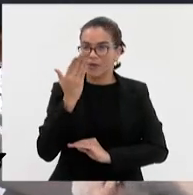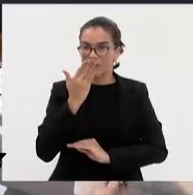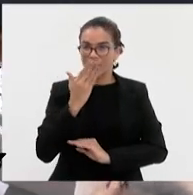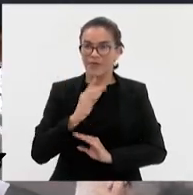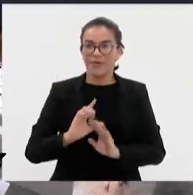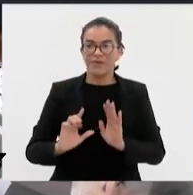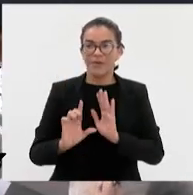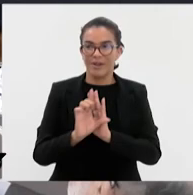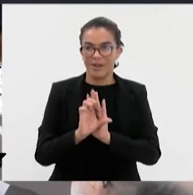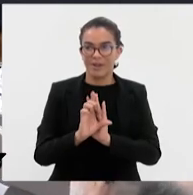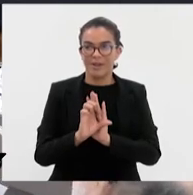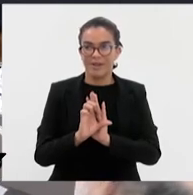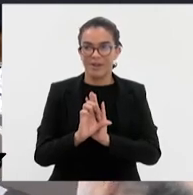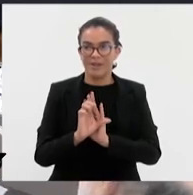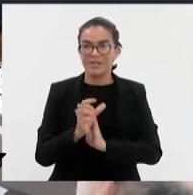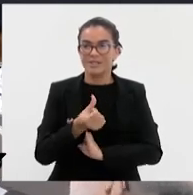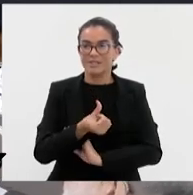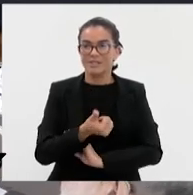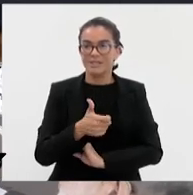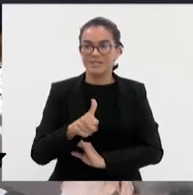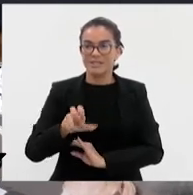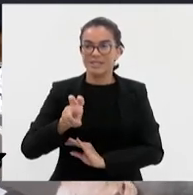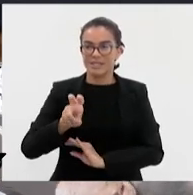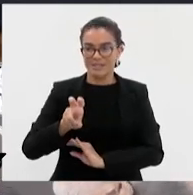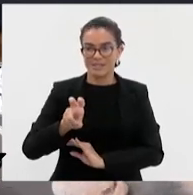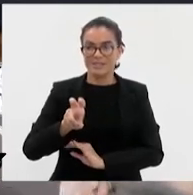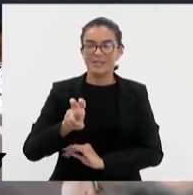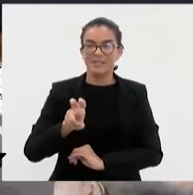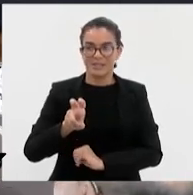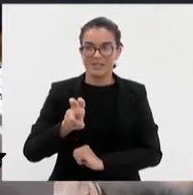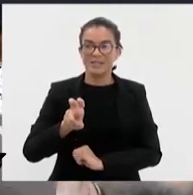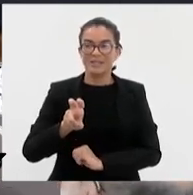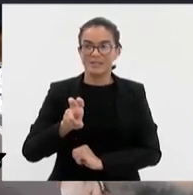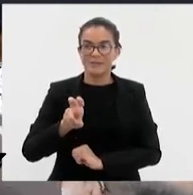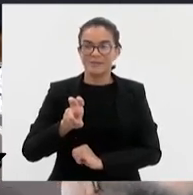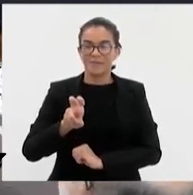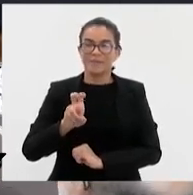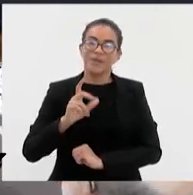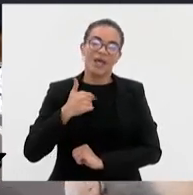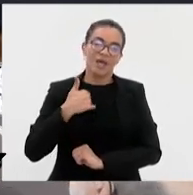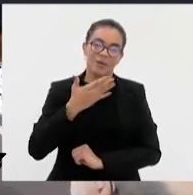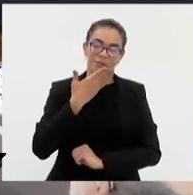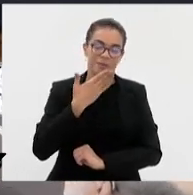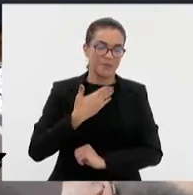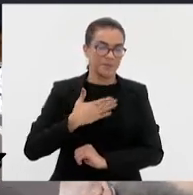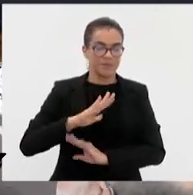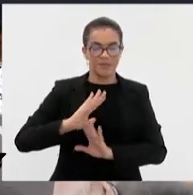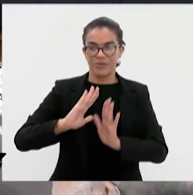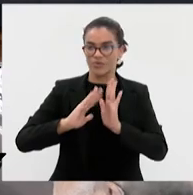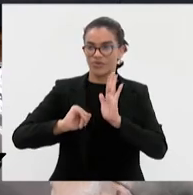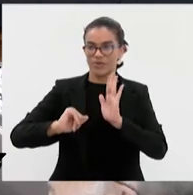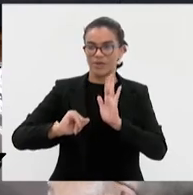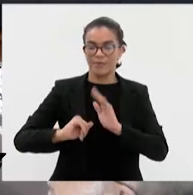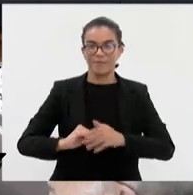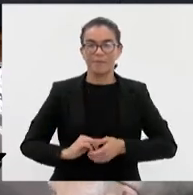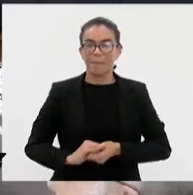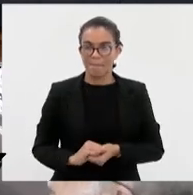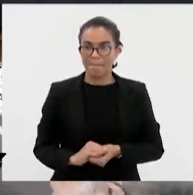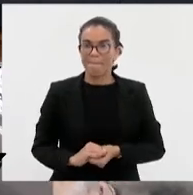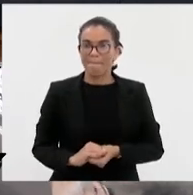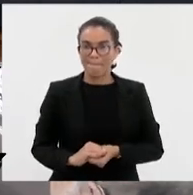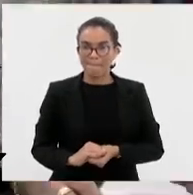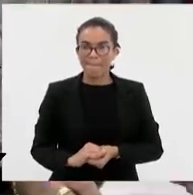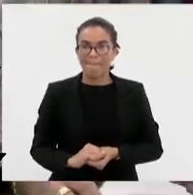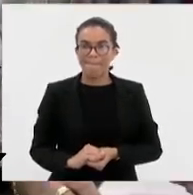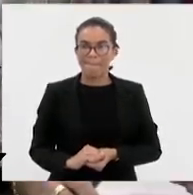a lei. 1826. Eu só vi o decreto, aí achei estranho. Então, retirei o pedido. Retirei o pedido.